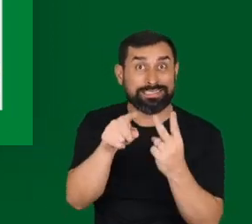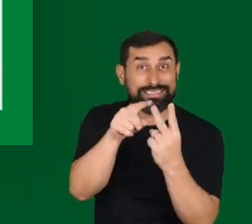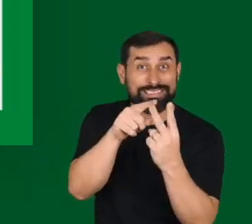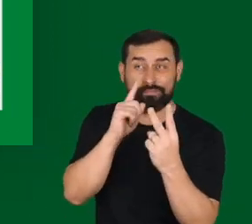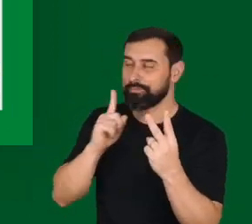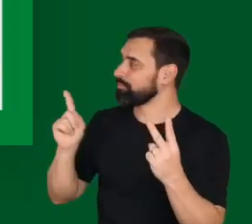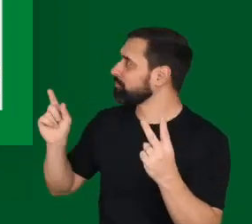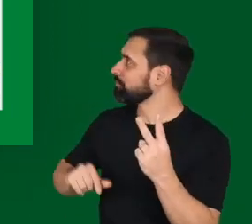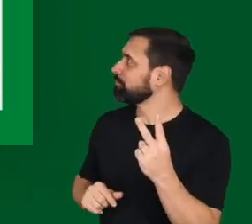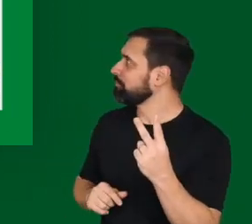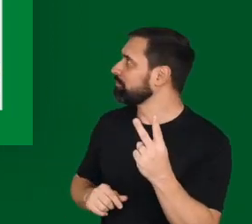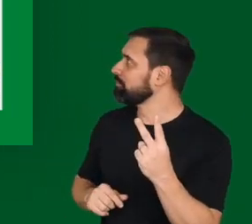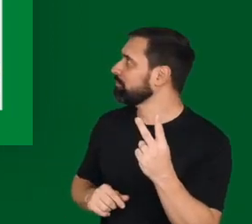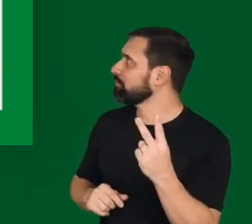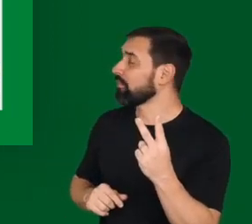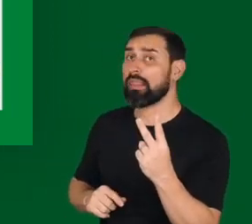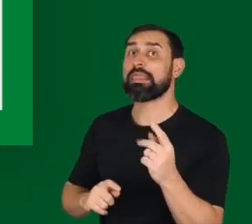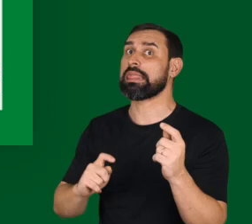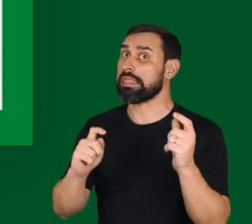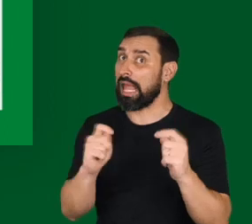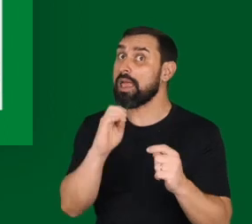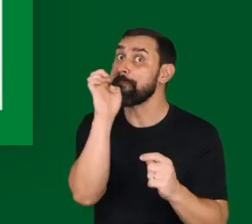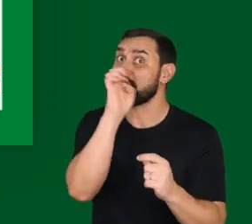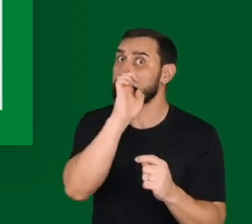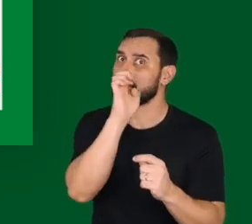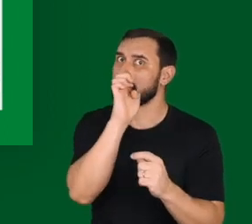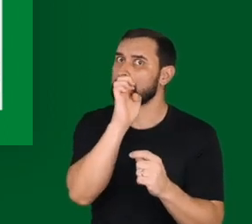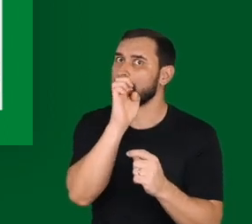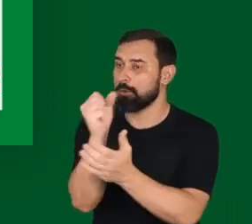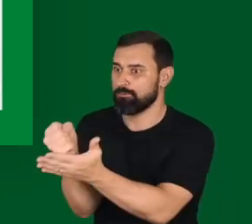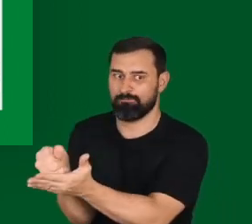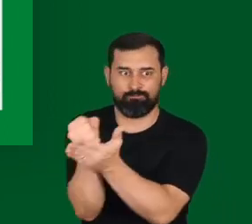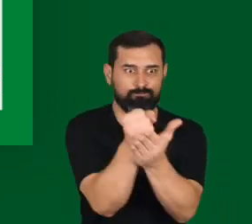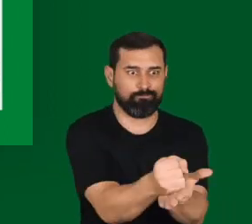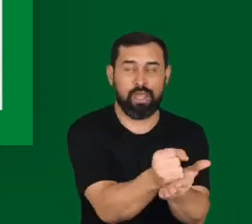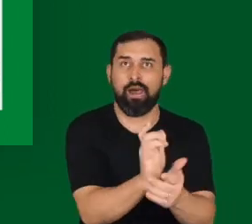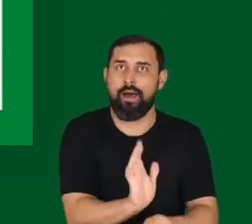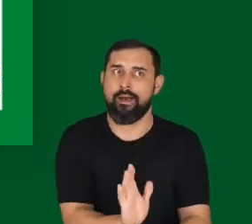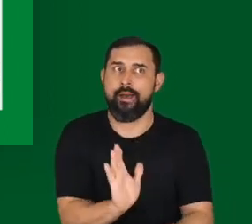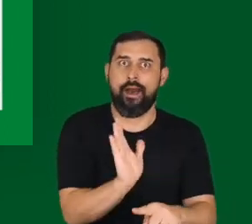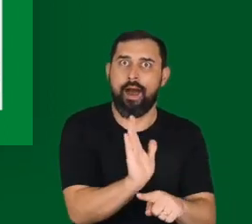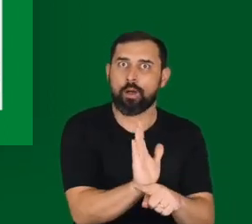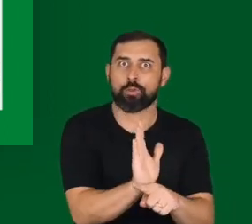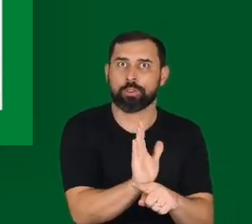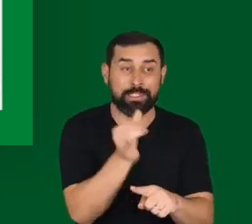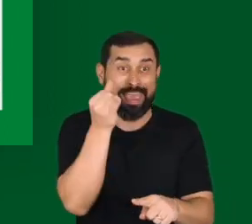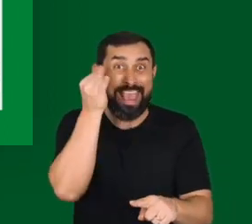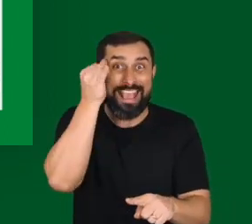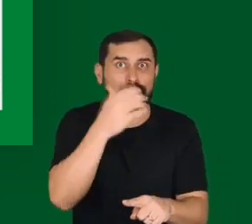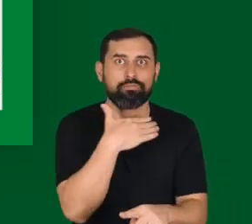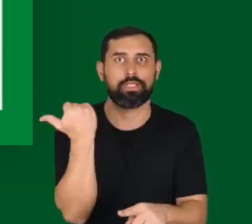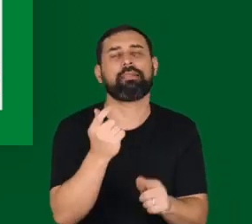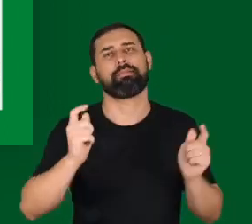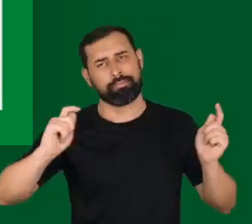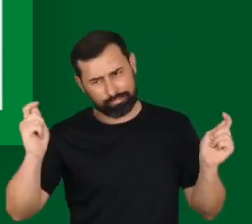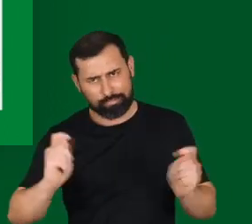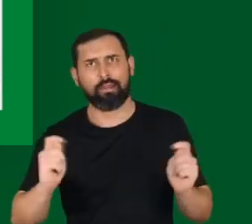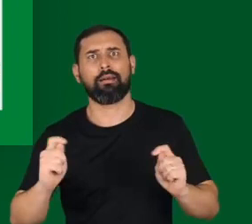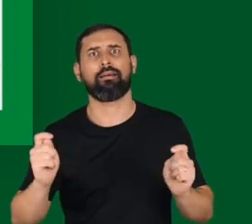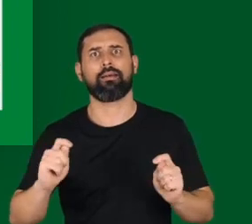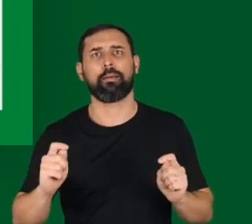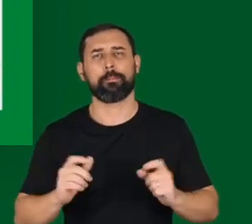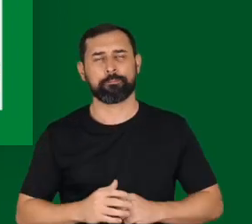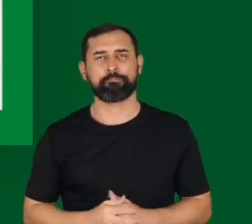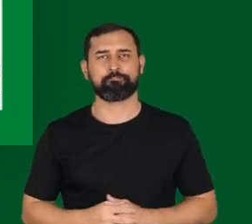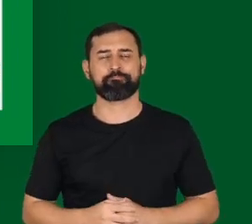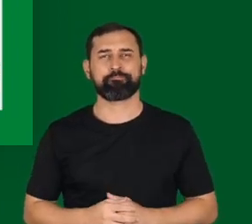é onde o APH e as emergências fixas entram como um combatente